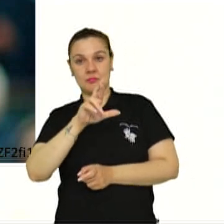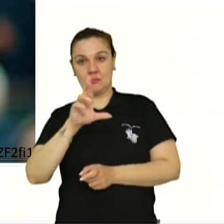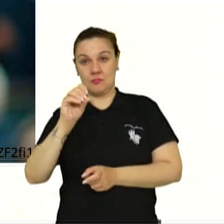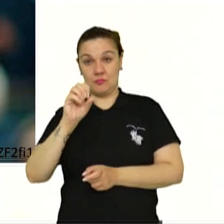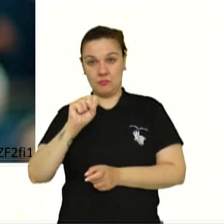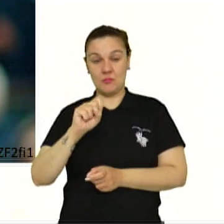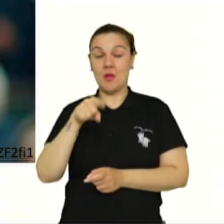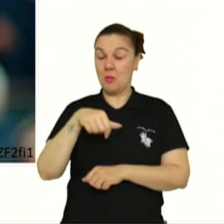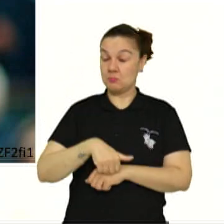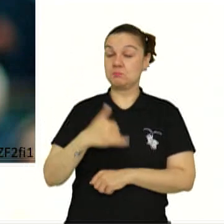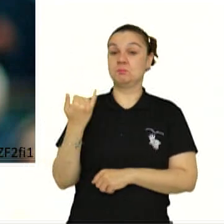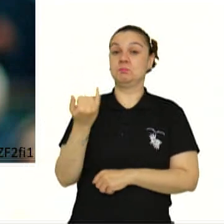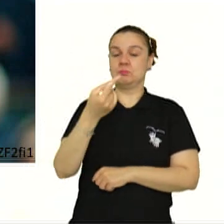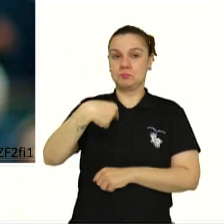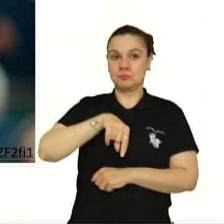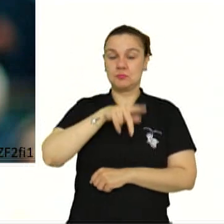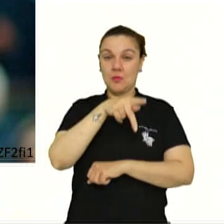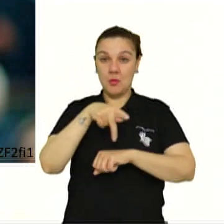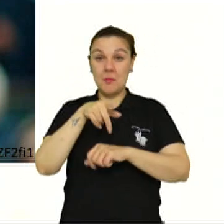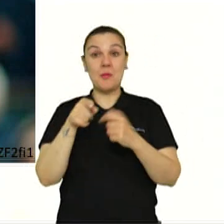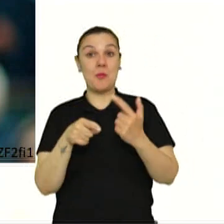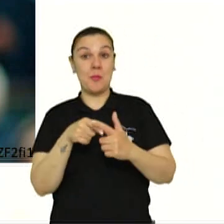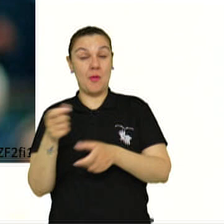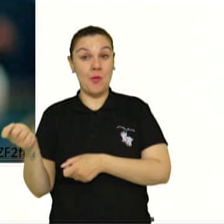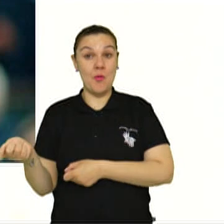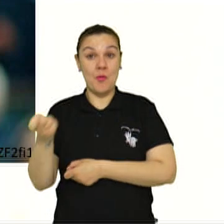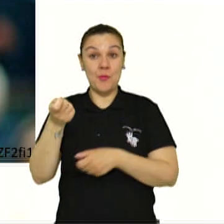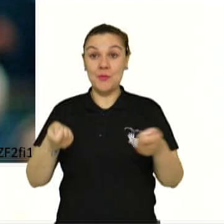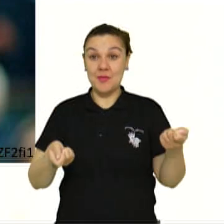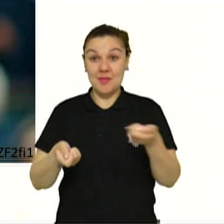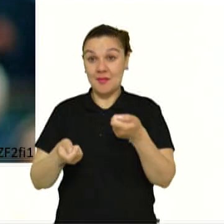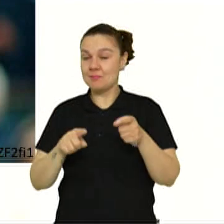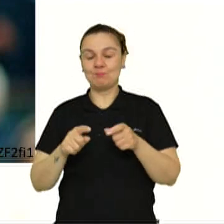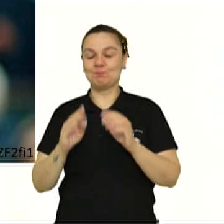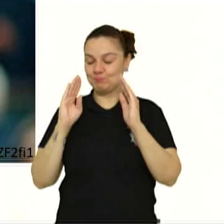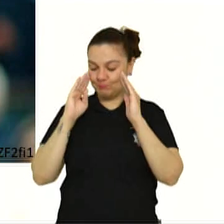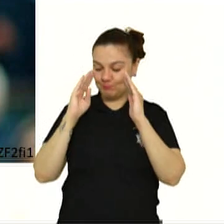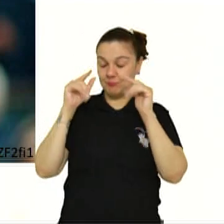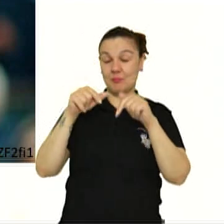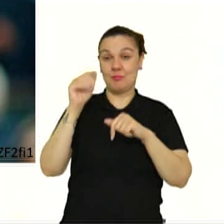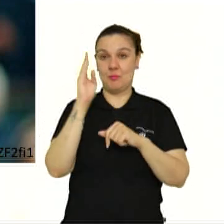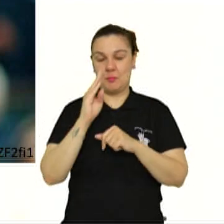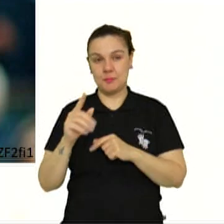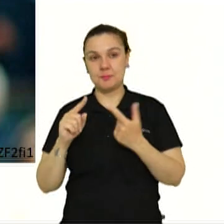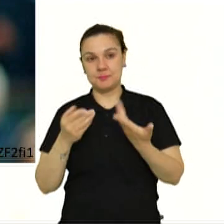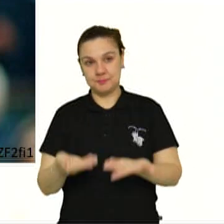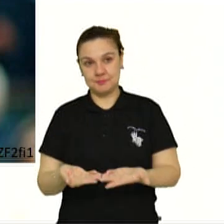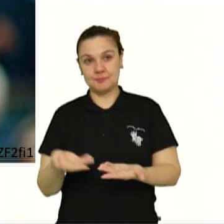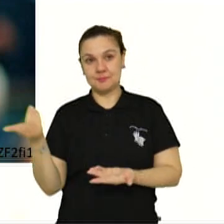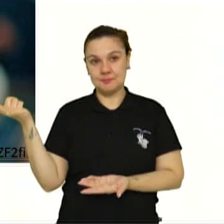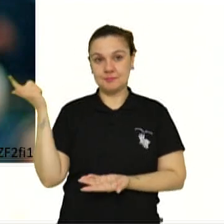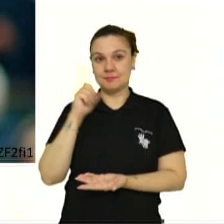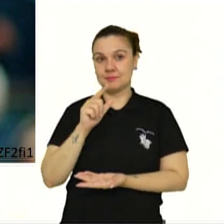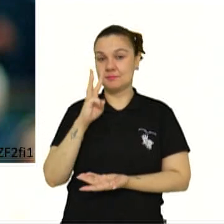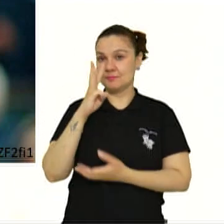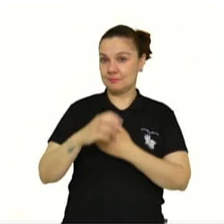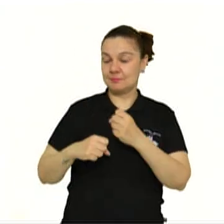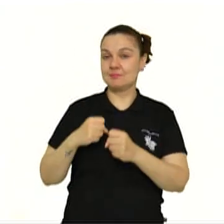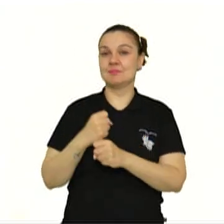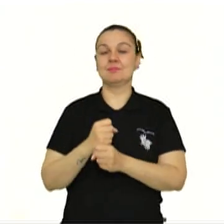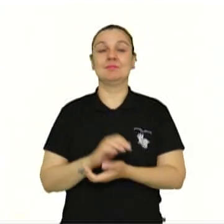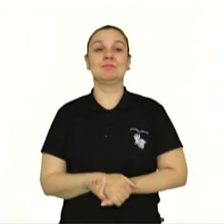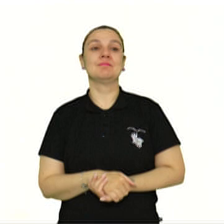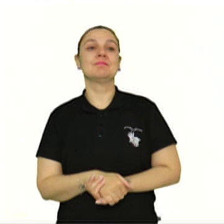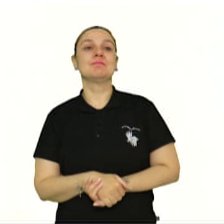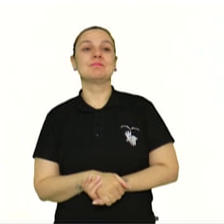nosso país, porque, inclusive, o tênis não é um esporte muito tradicional e ele conseguiu esse tricampeonato de Roland